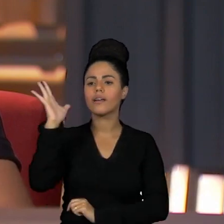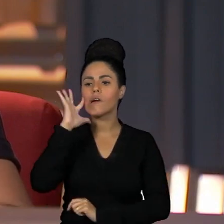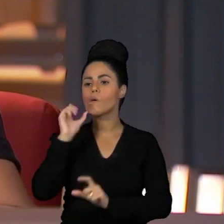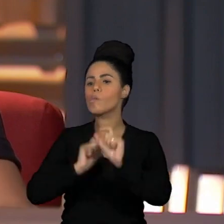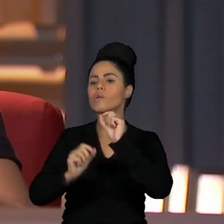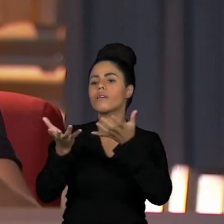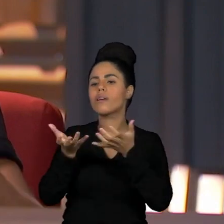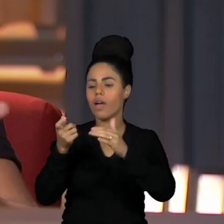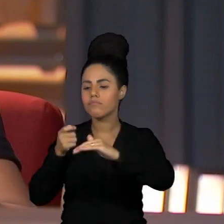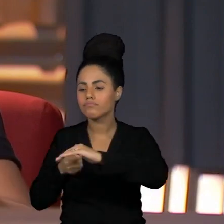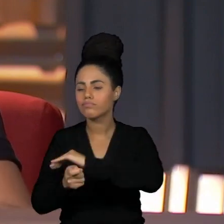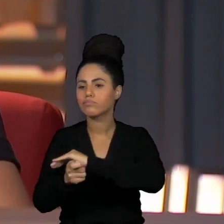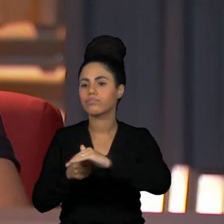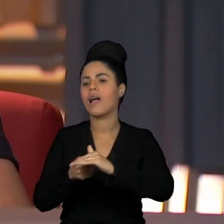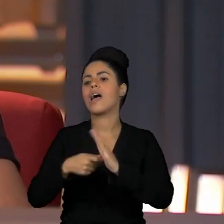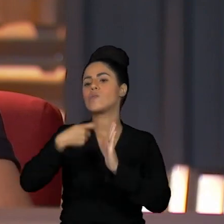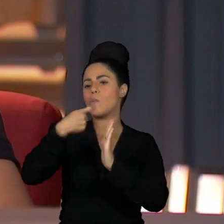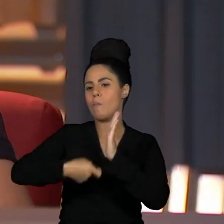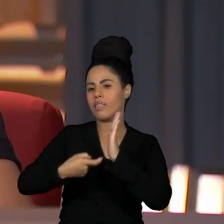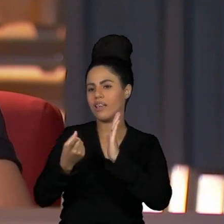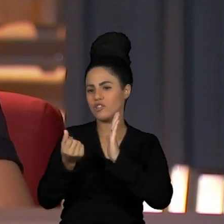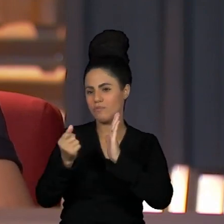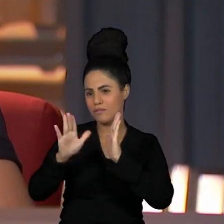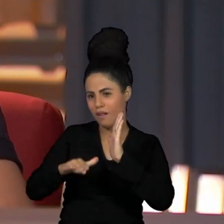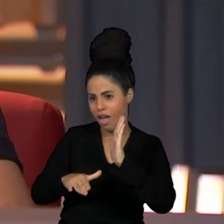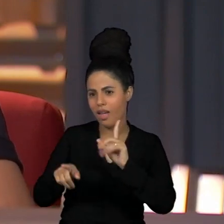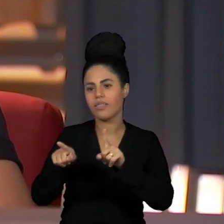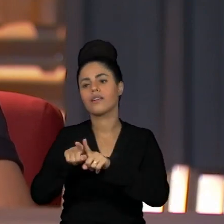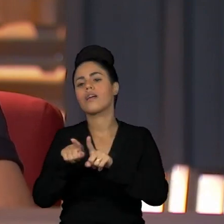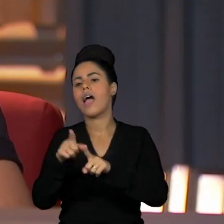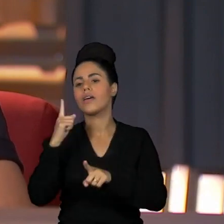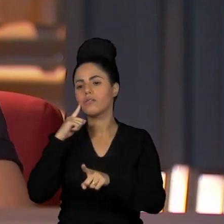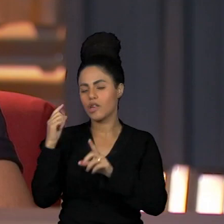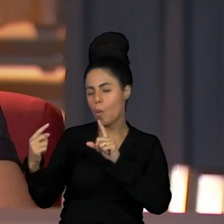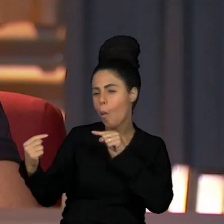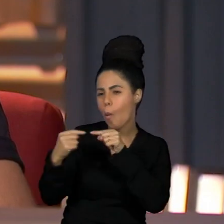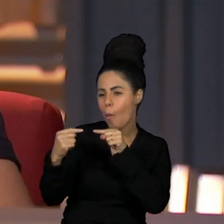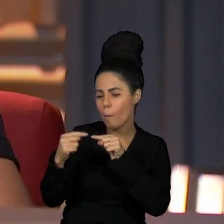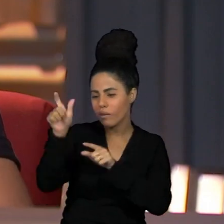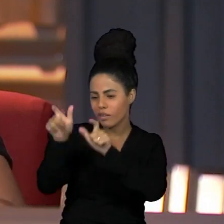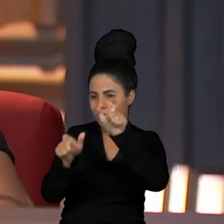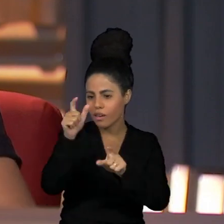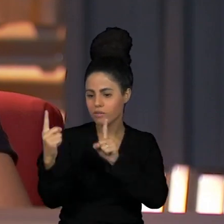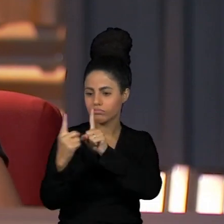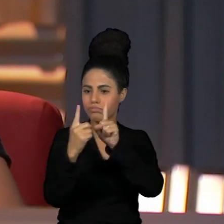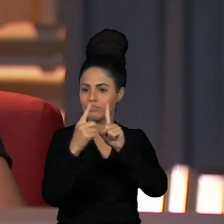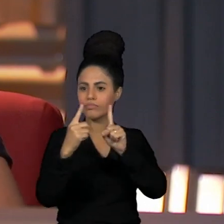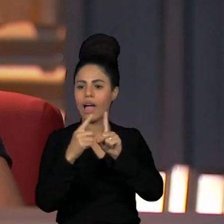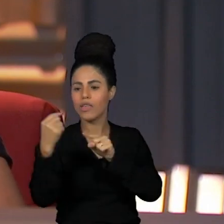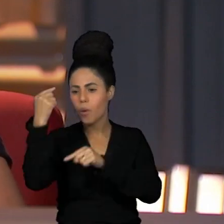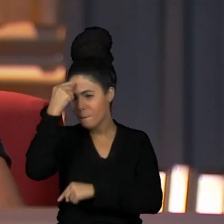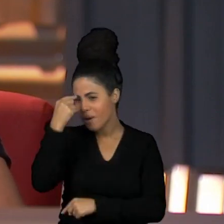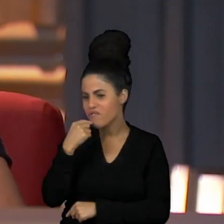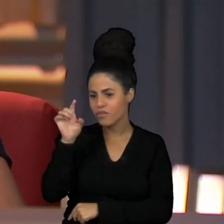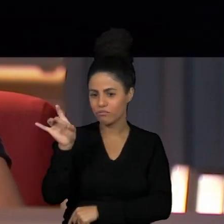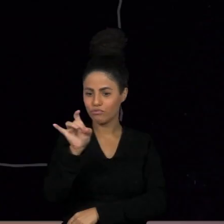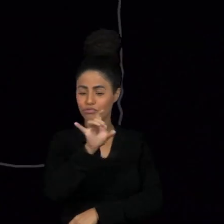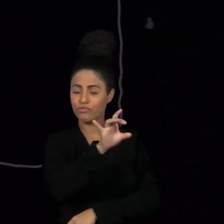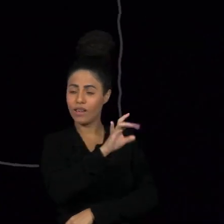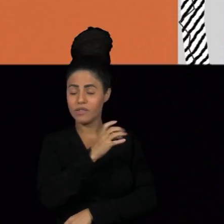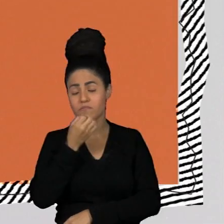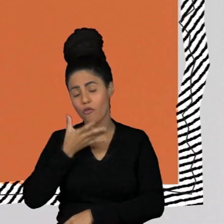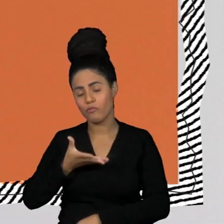um financiamento com uma taxa mais adequada ali no bolso do cliente, Então, e a parte de investimento também para multiplicar essa